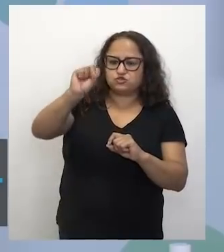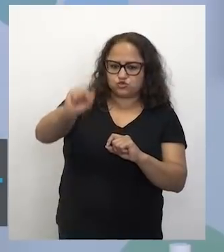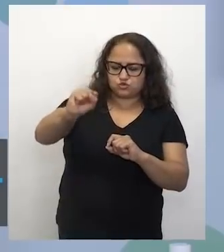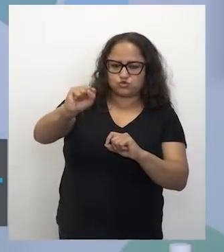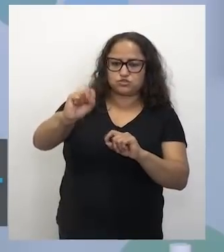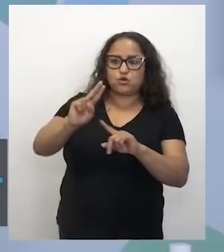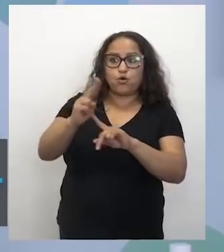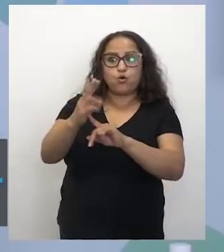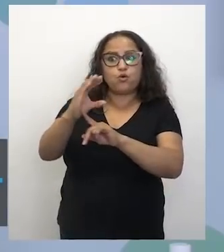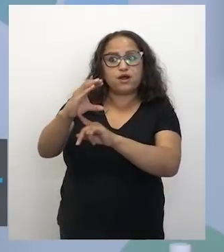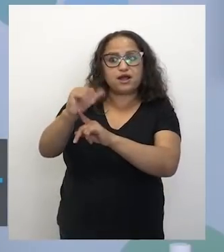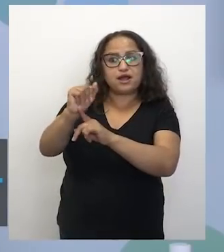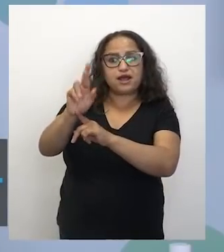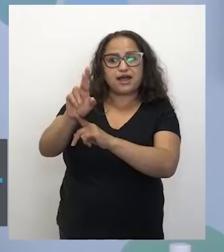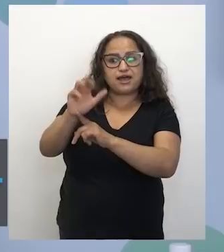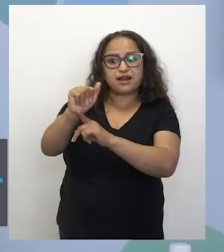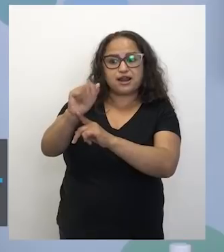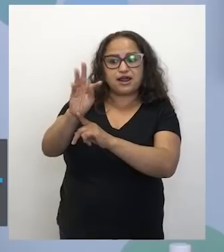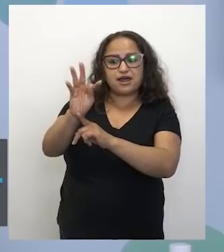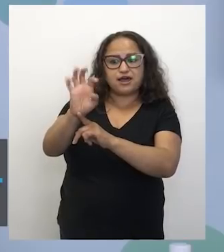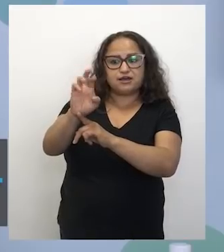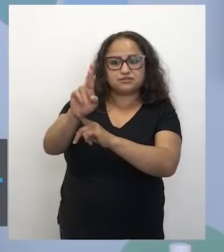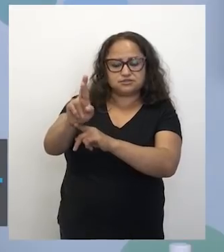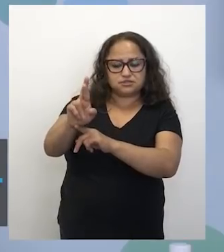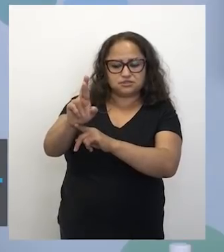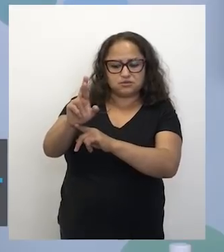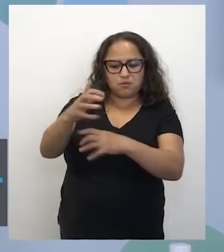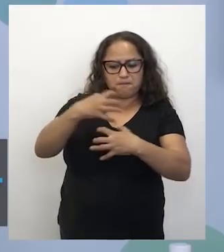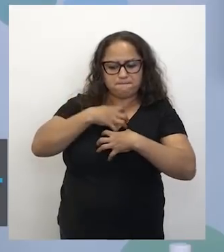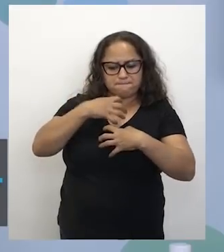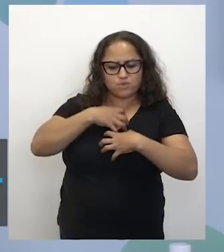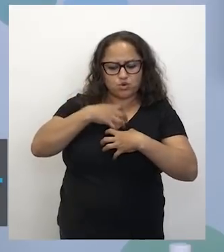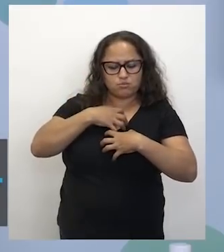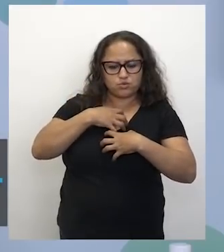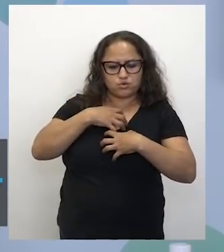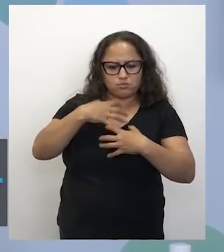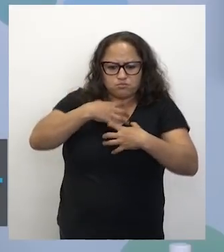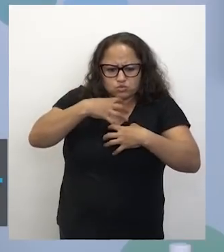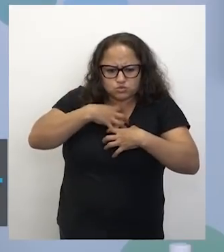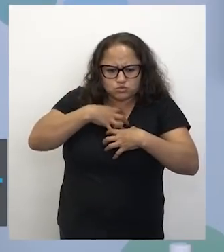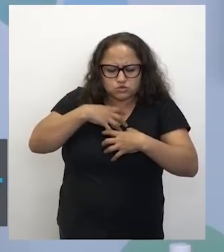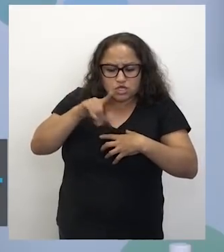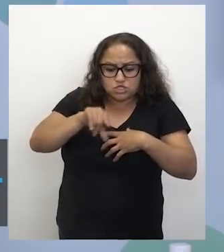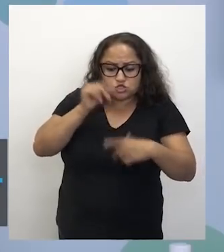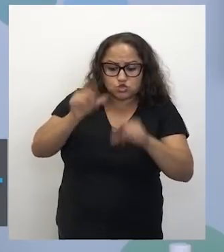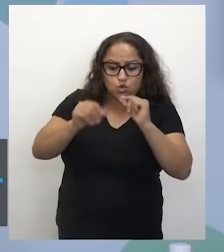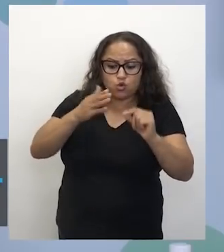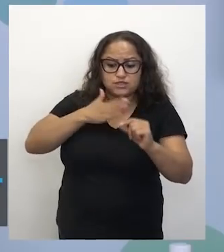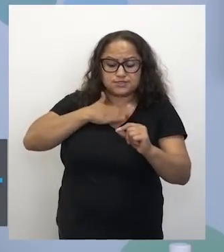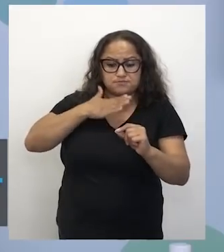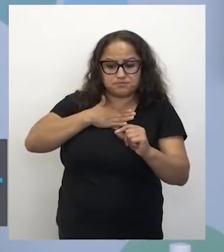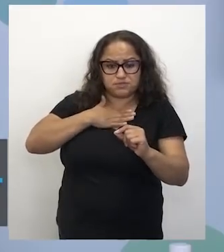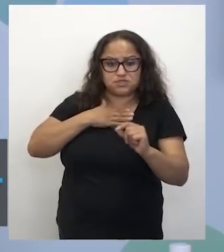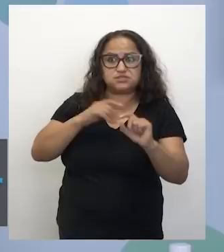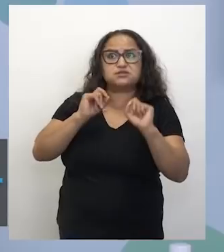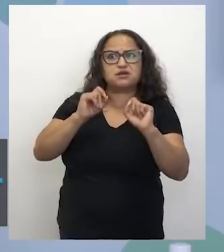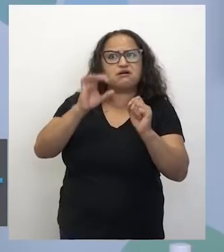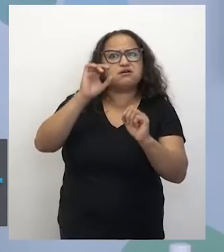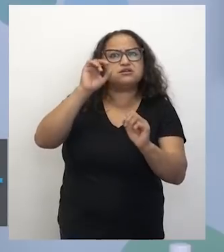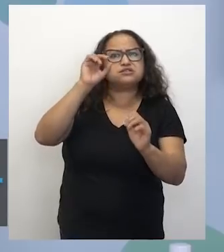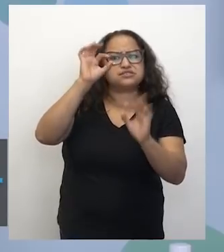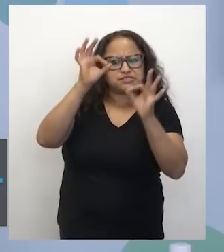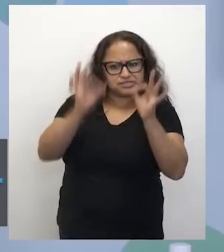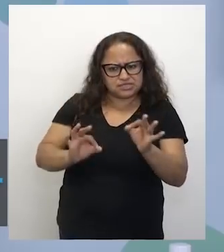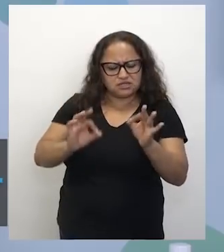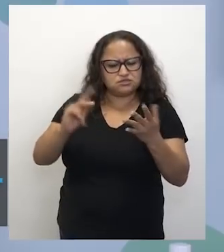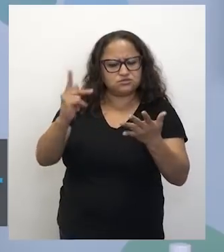ver com a formação do meu caráter, tem a ver com os hábitos, tem a ver com as escolhas do que eu acho que é certo ou errado,